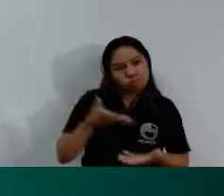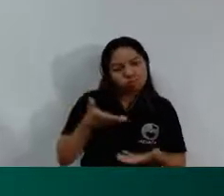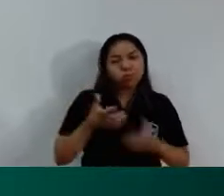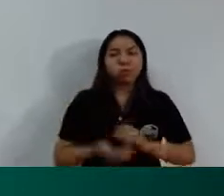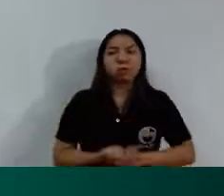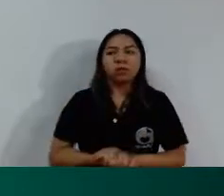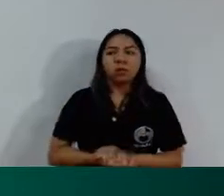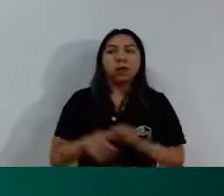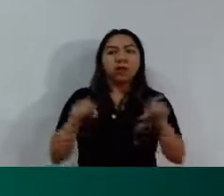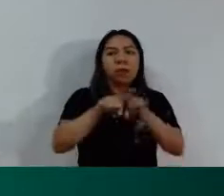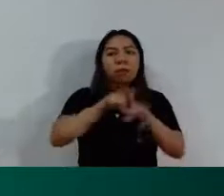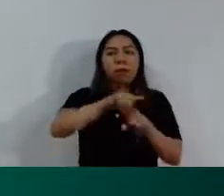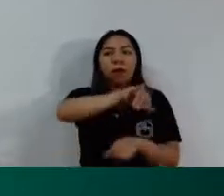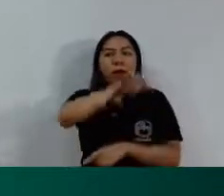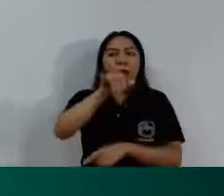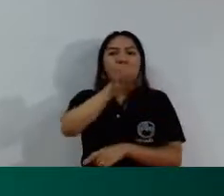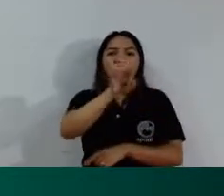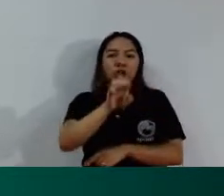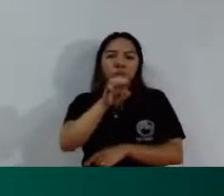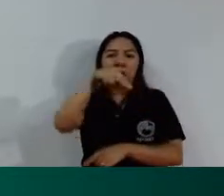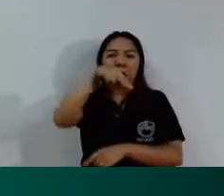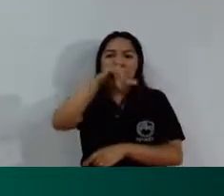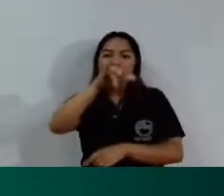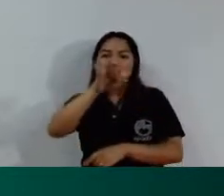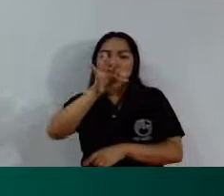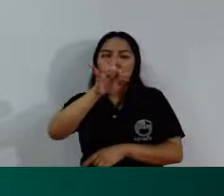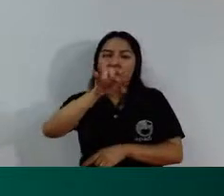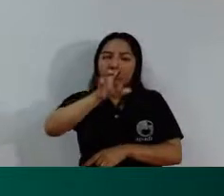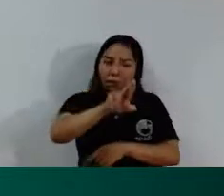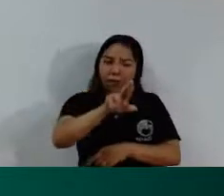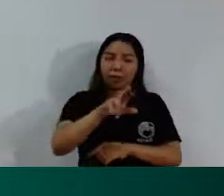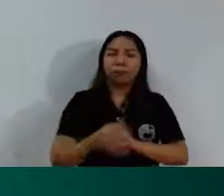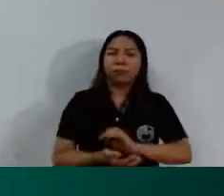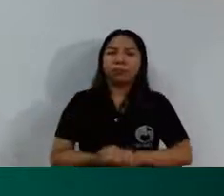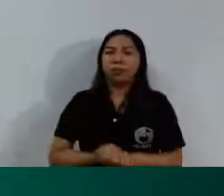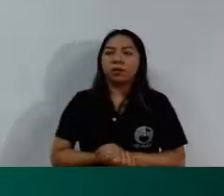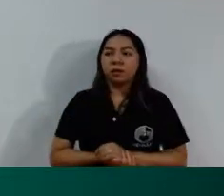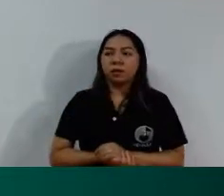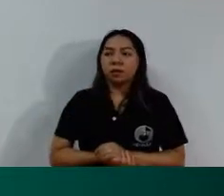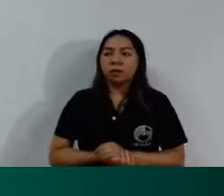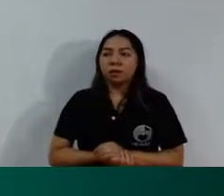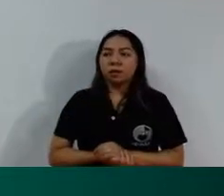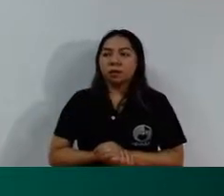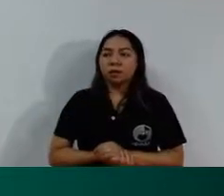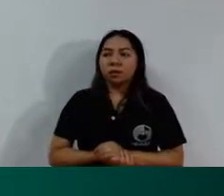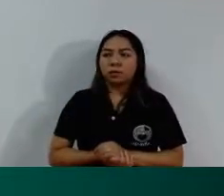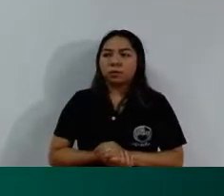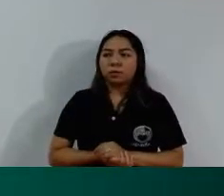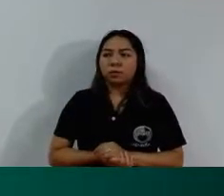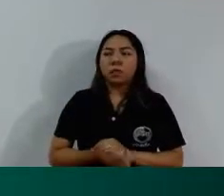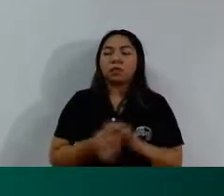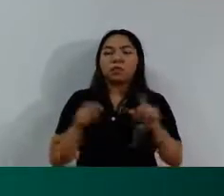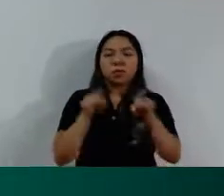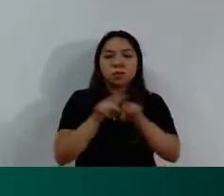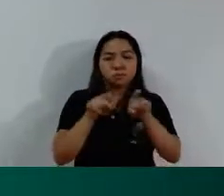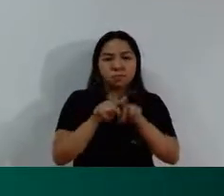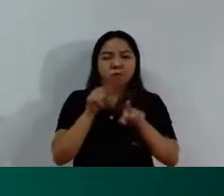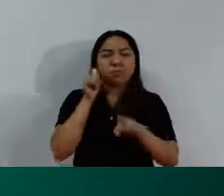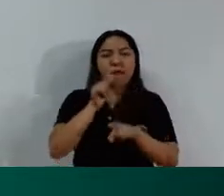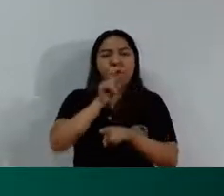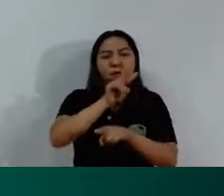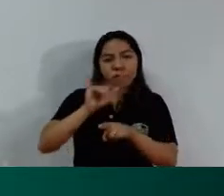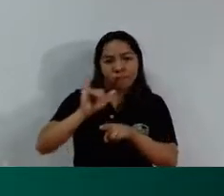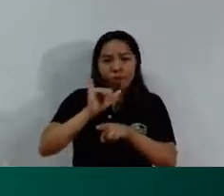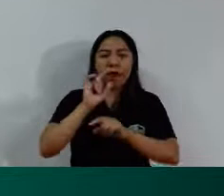e a Jenifer a Jennifer Souza você já tinha falado que a Jennifer fazer pasta mesmo então a Jennifer também que